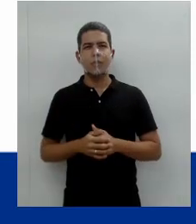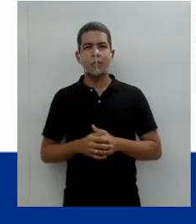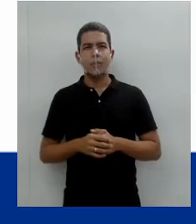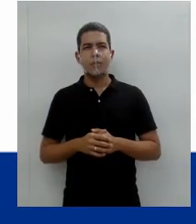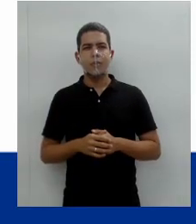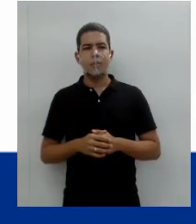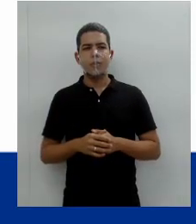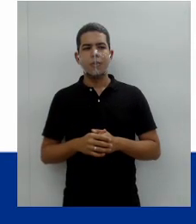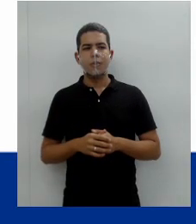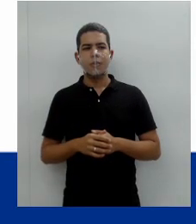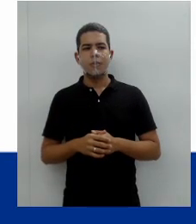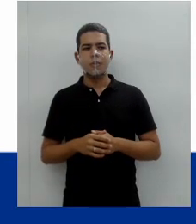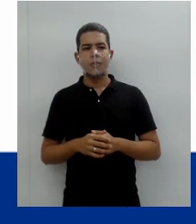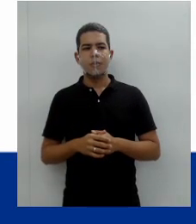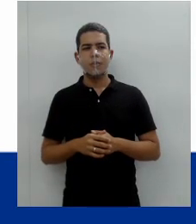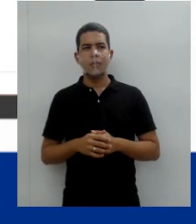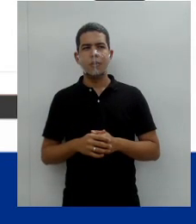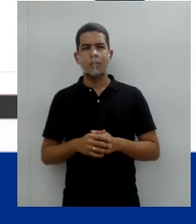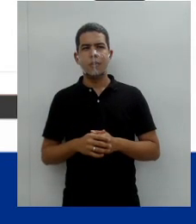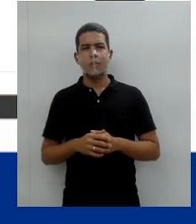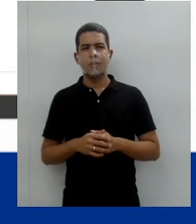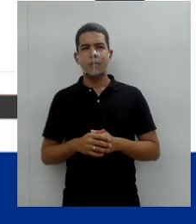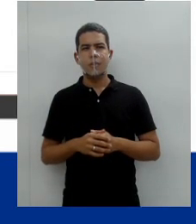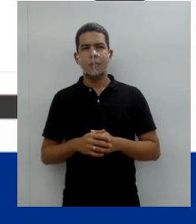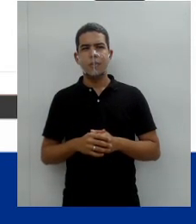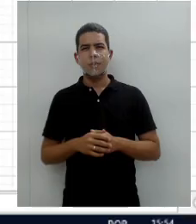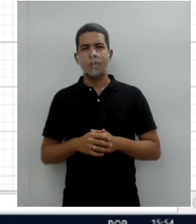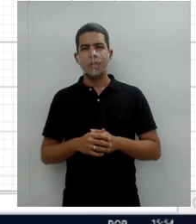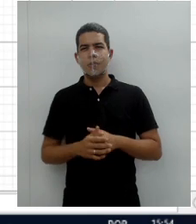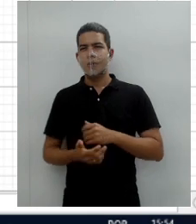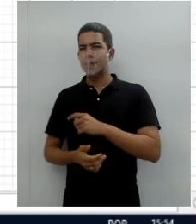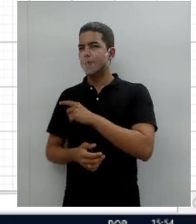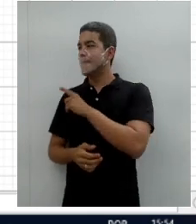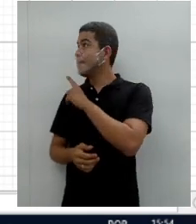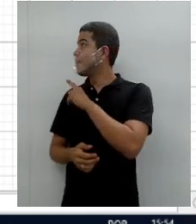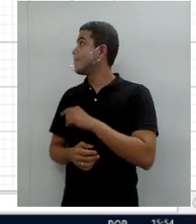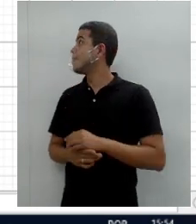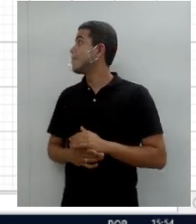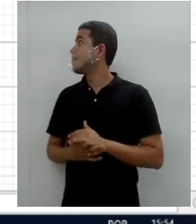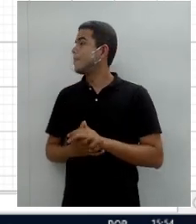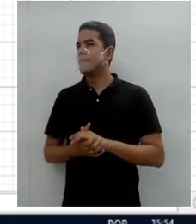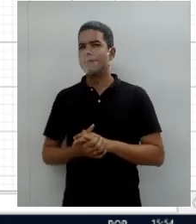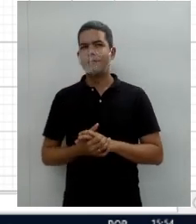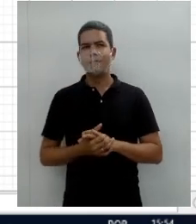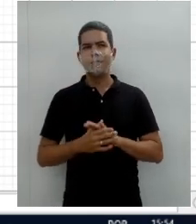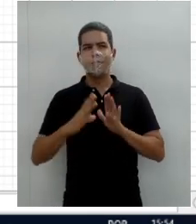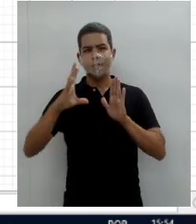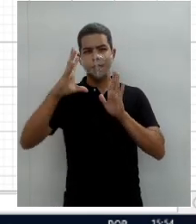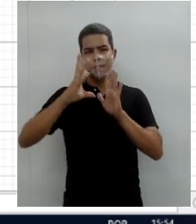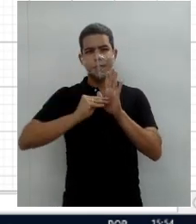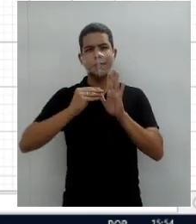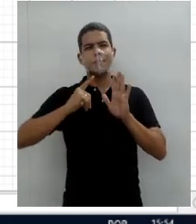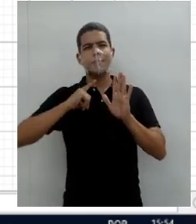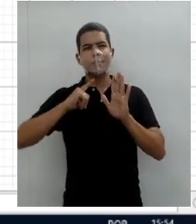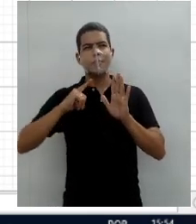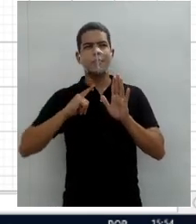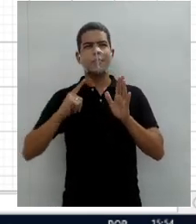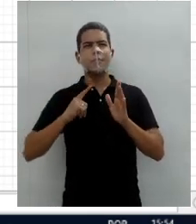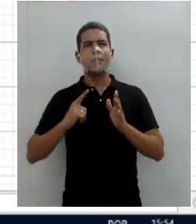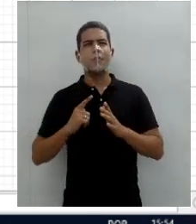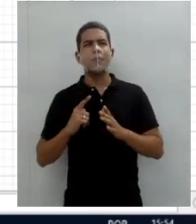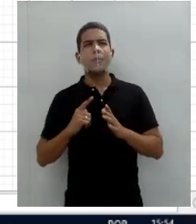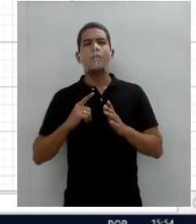produção. Isso. Eu vou aqui para a tela geral. GeoGebra. Capturou ou não? Capturou, legal, galera. E